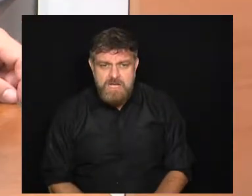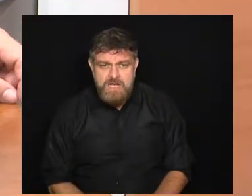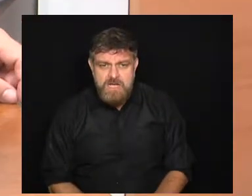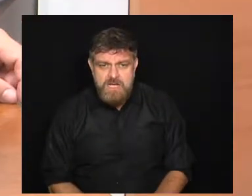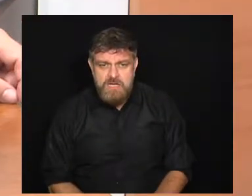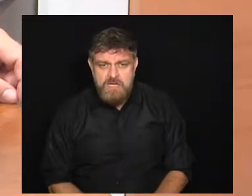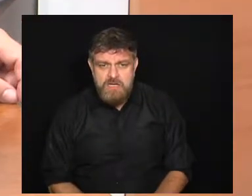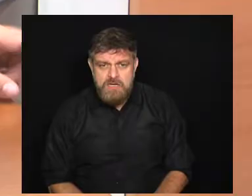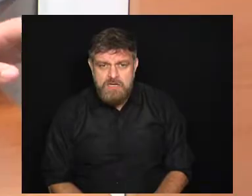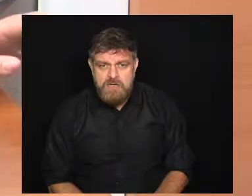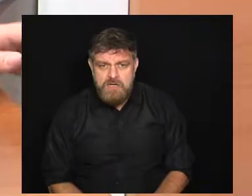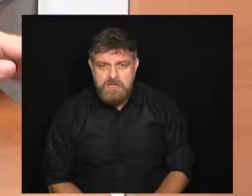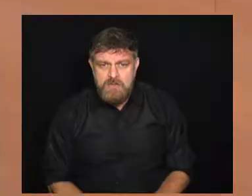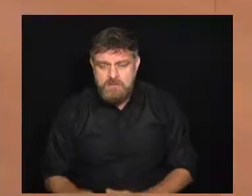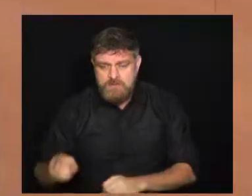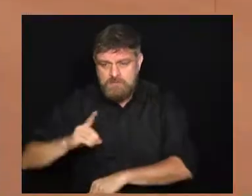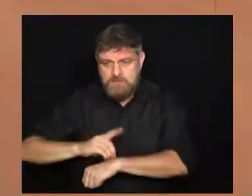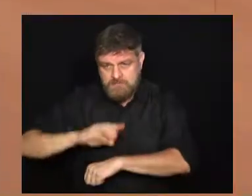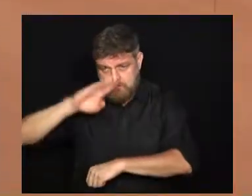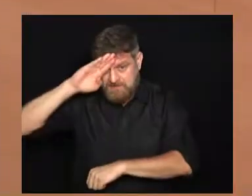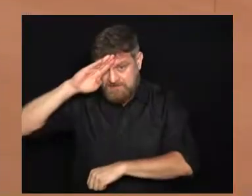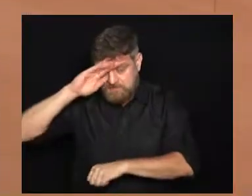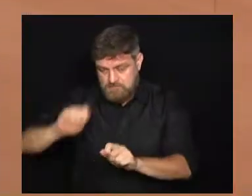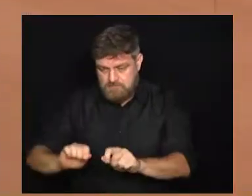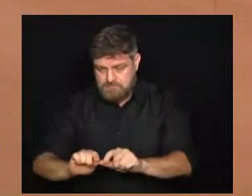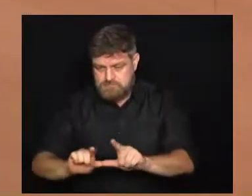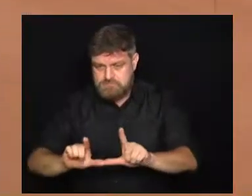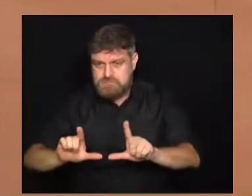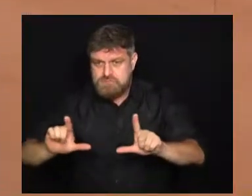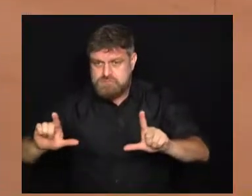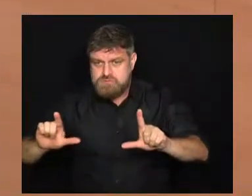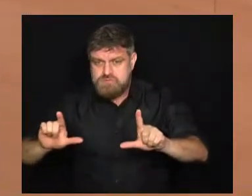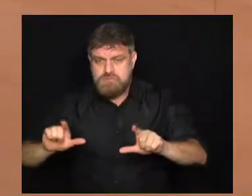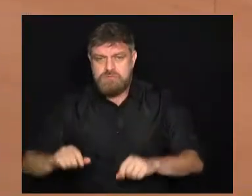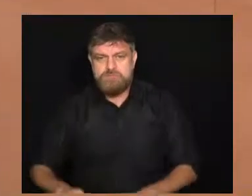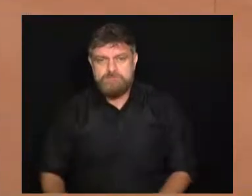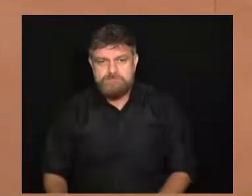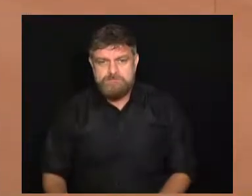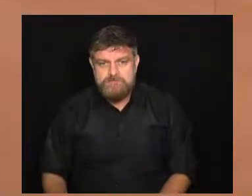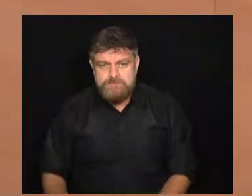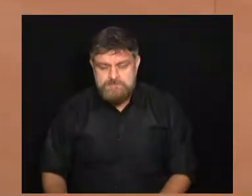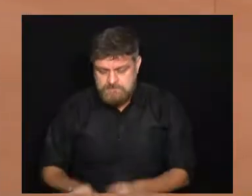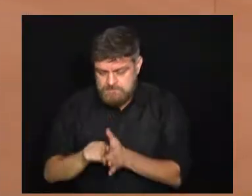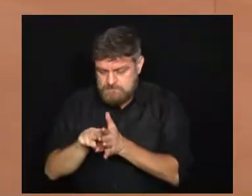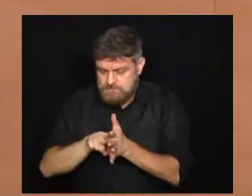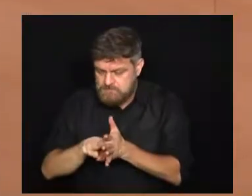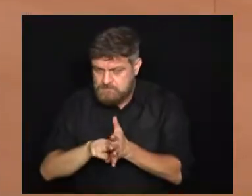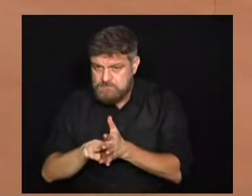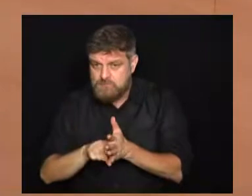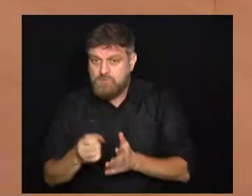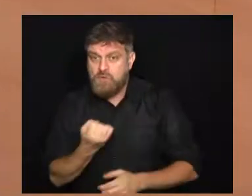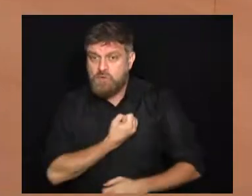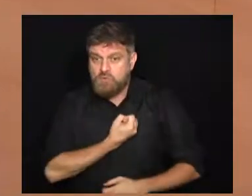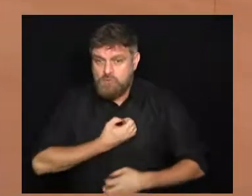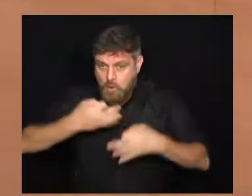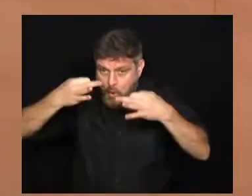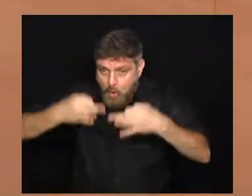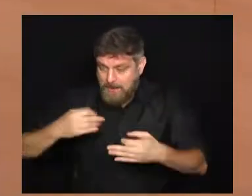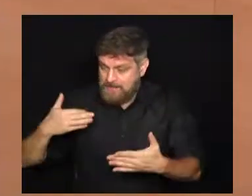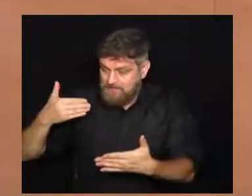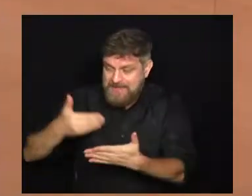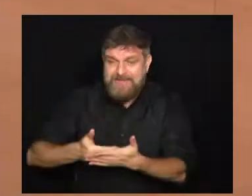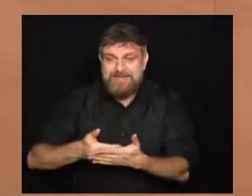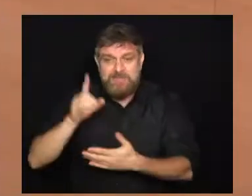situação epidemiológica da dengue. Estou abrindo aqui o arquivo com os dados atualizados até o dia